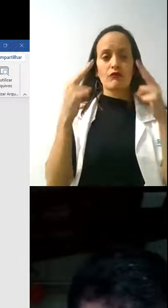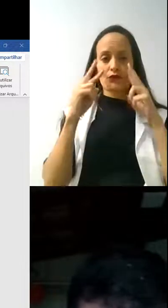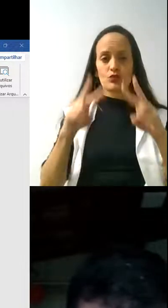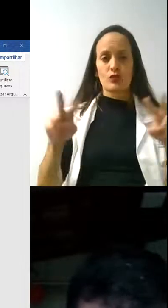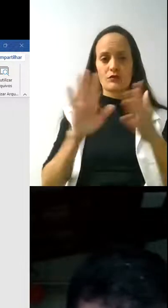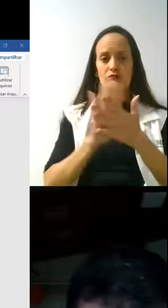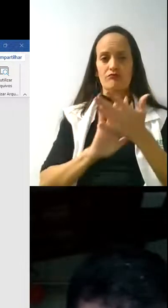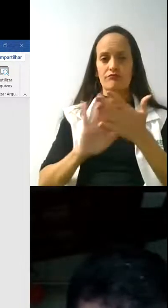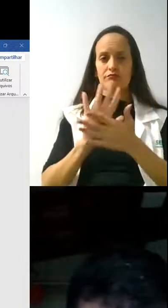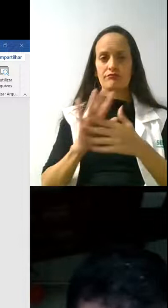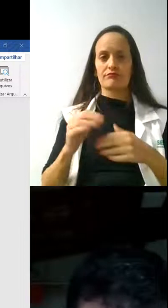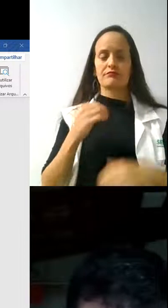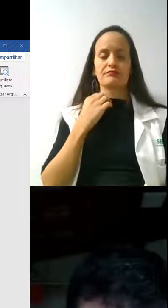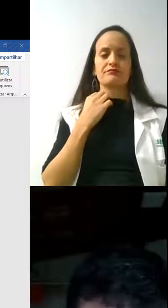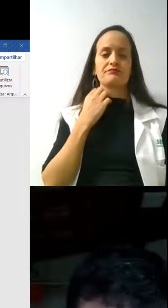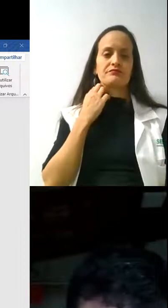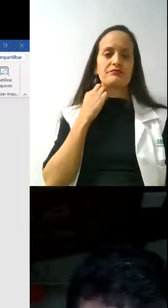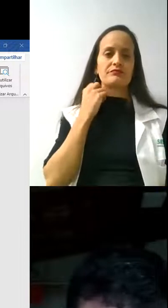para ver se funciona.